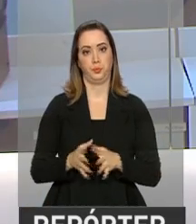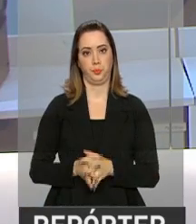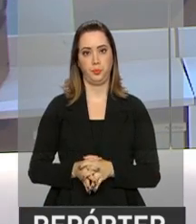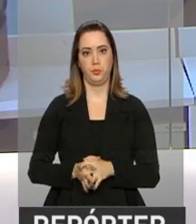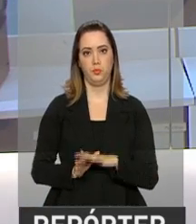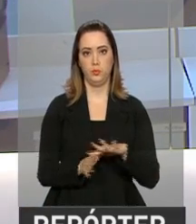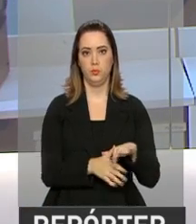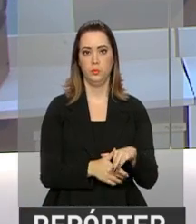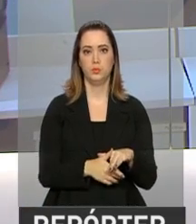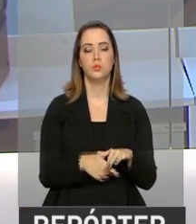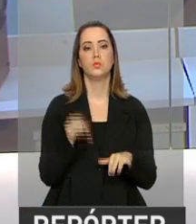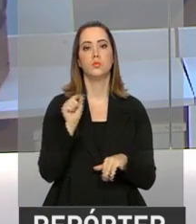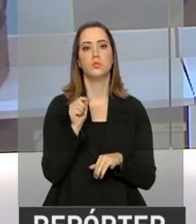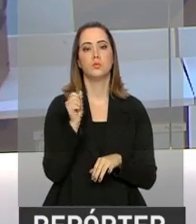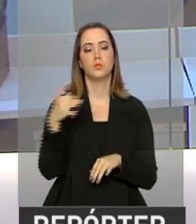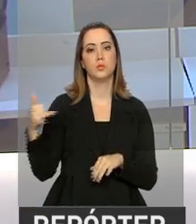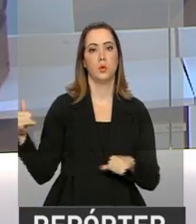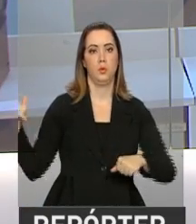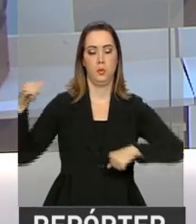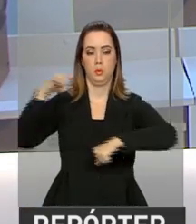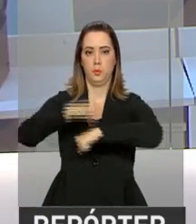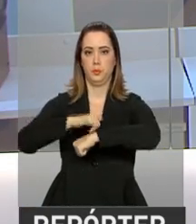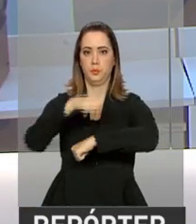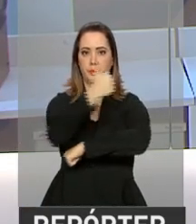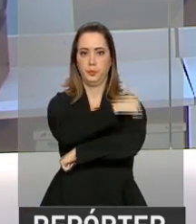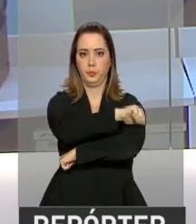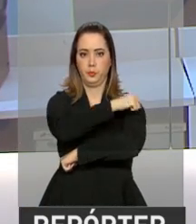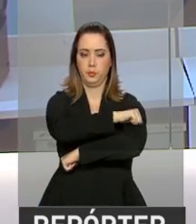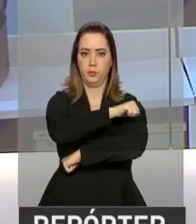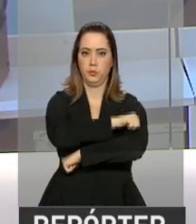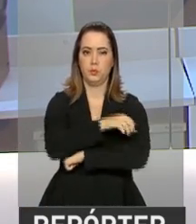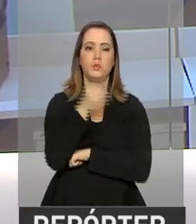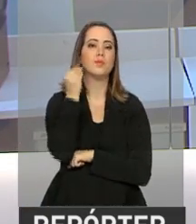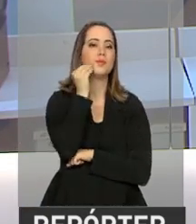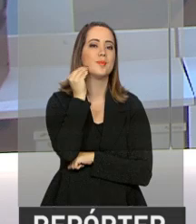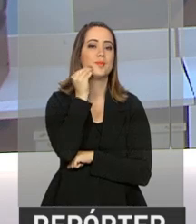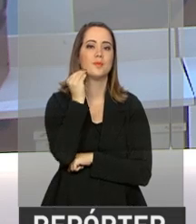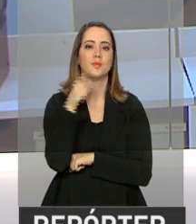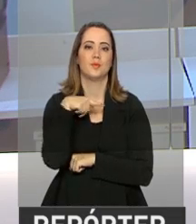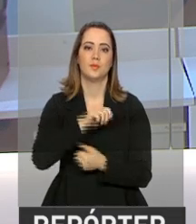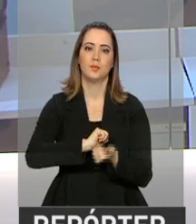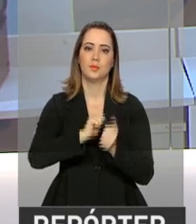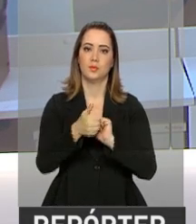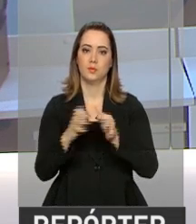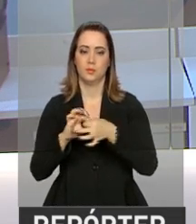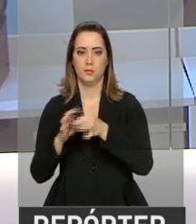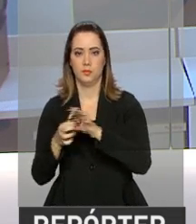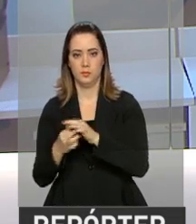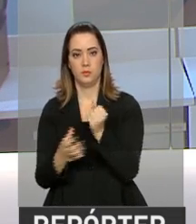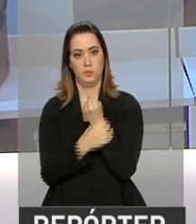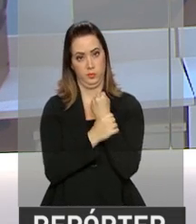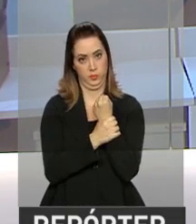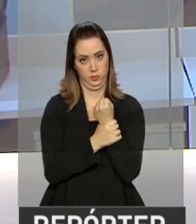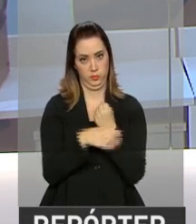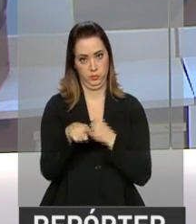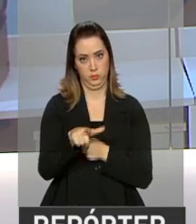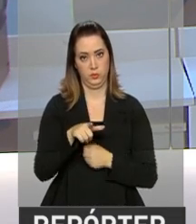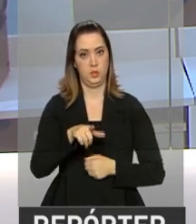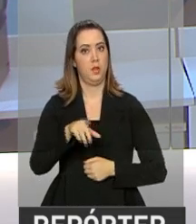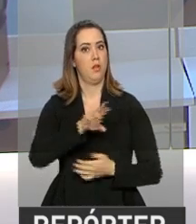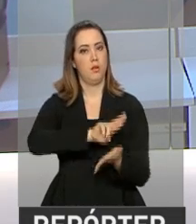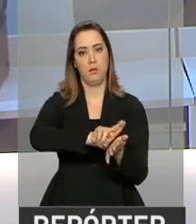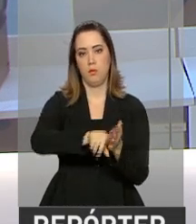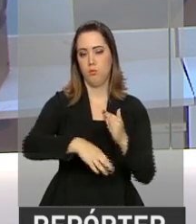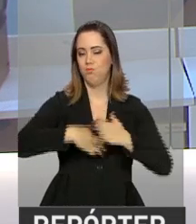aeroporto Inter Nacional do Galeão no Rio de Janeiro passou por um teste de segurança para as Olimpíadas cerca de 1200 profissionais